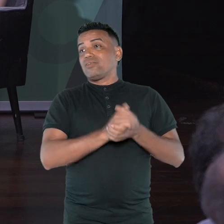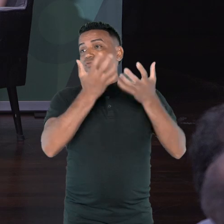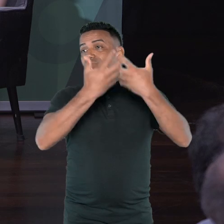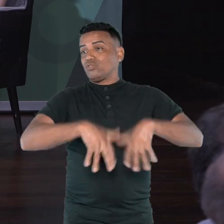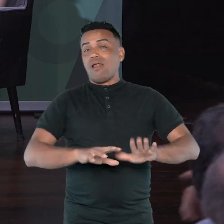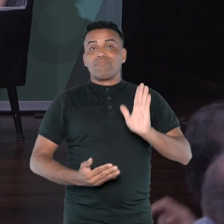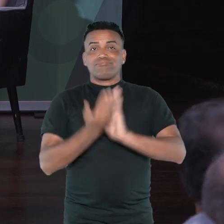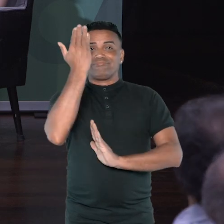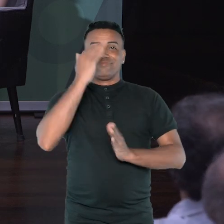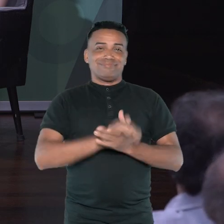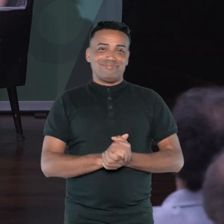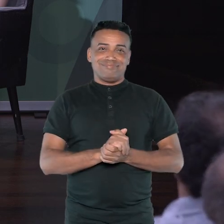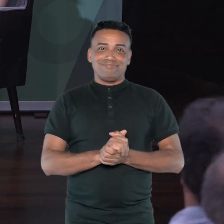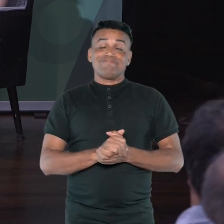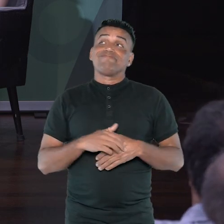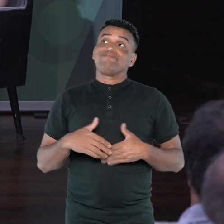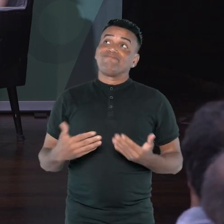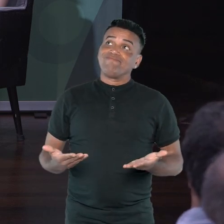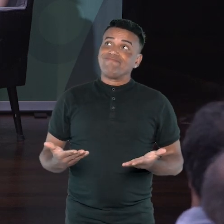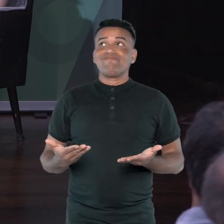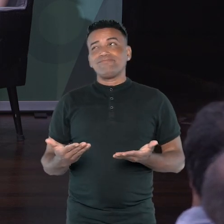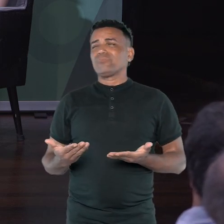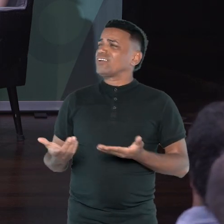isso. E a gente,